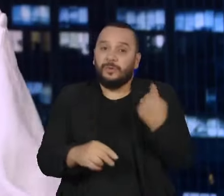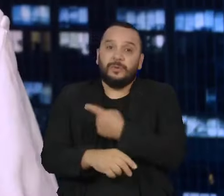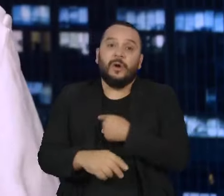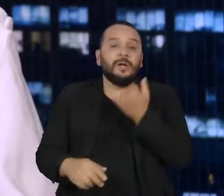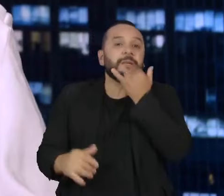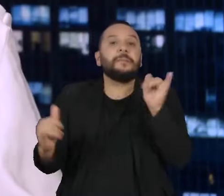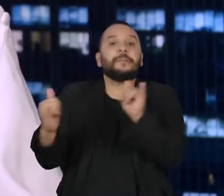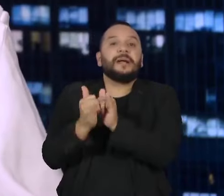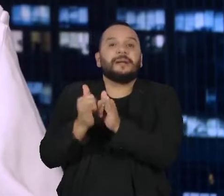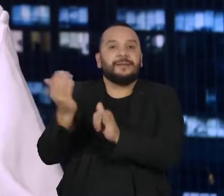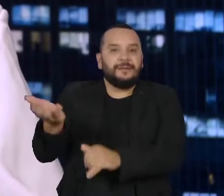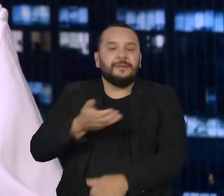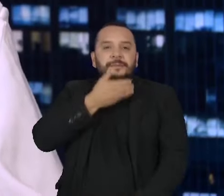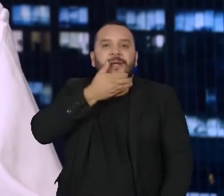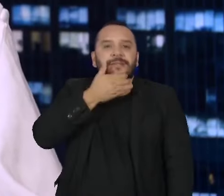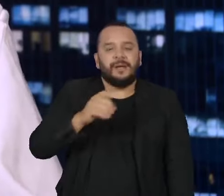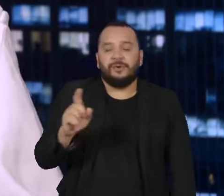de